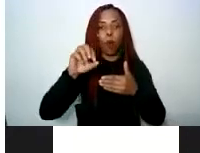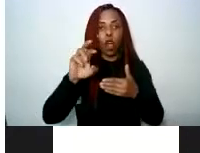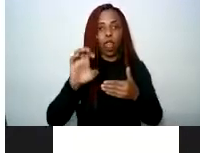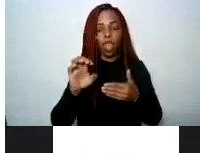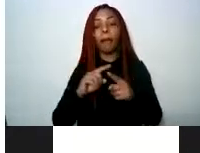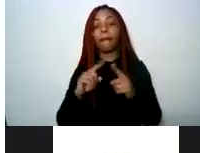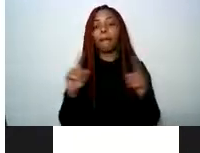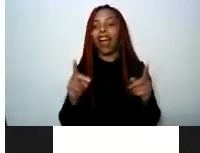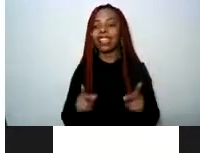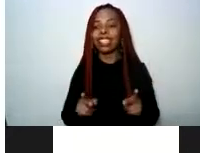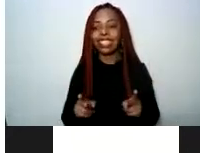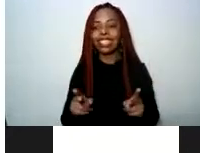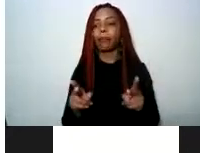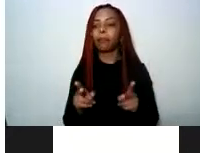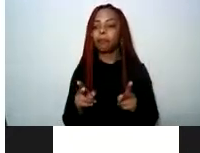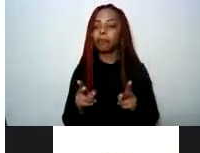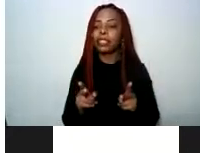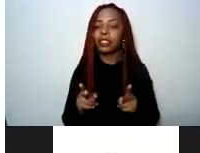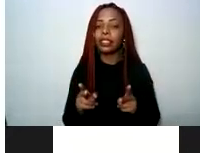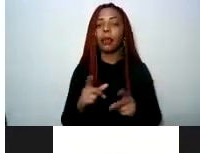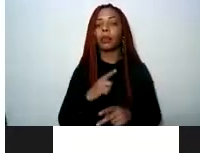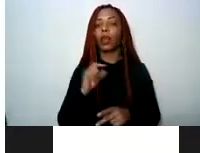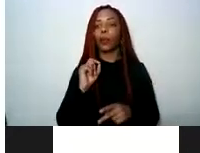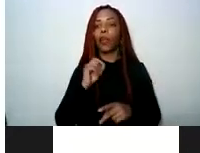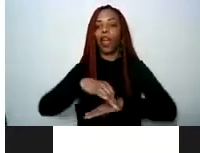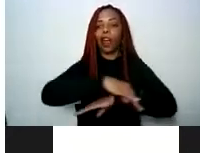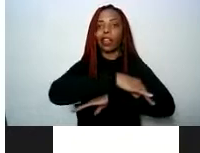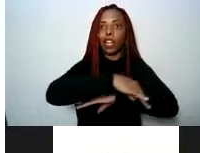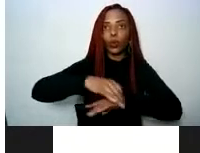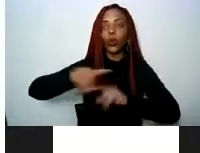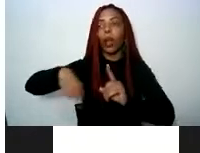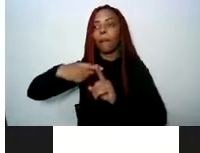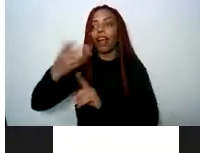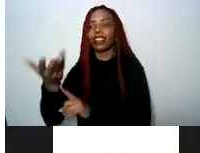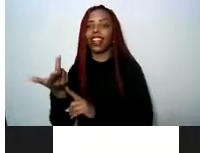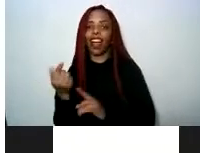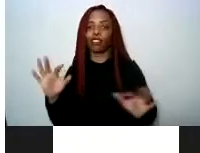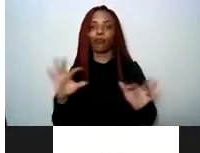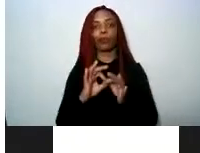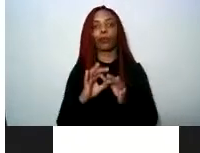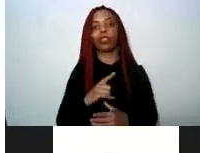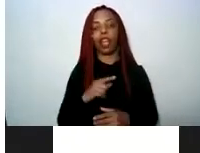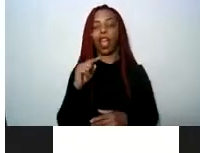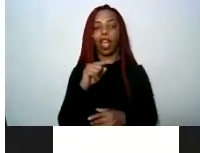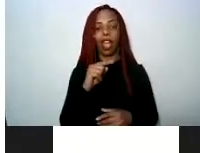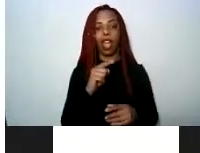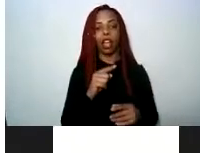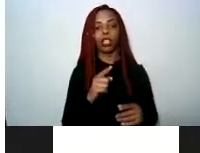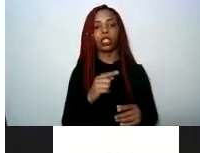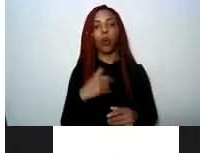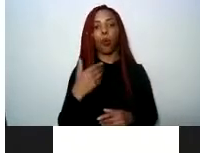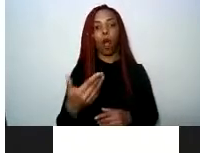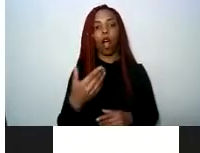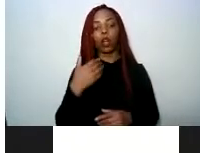uma junção de arquitetura e obra de arte essas obras sempre chamavam artista esses arquitetos sempre chamavam artista